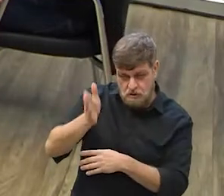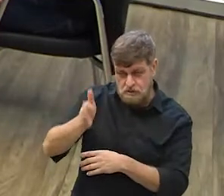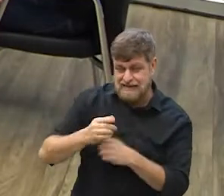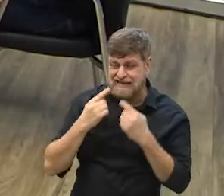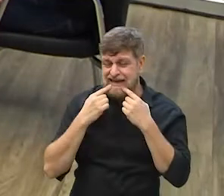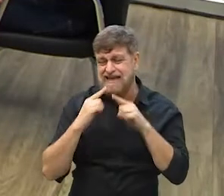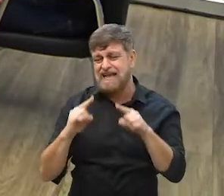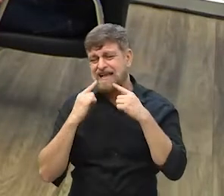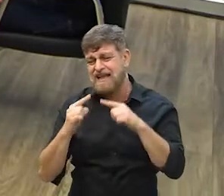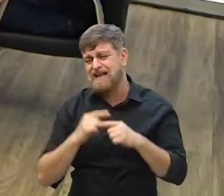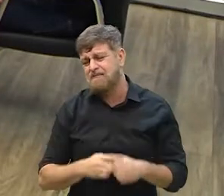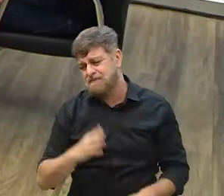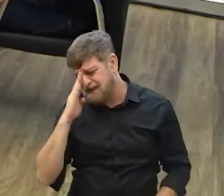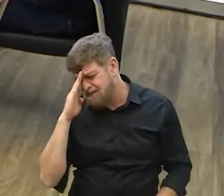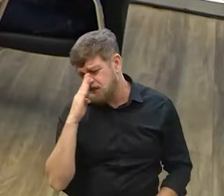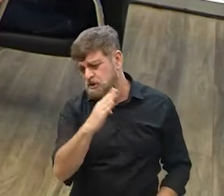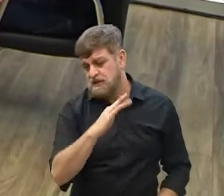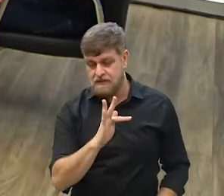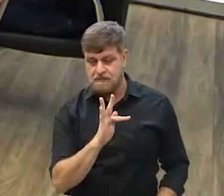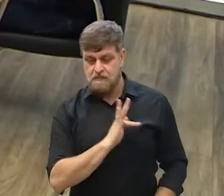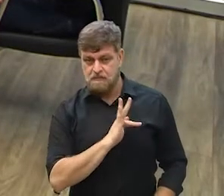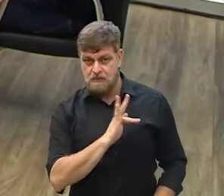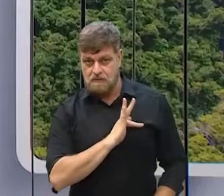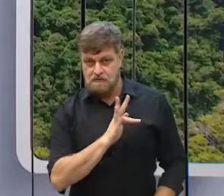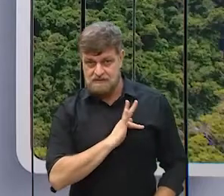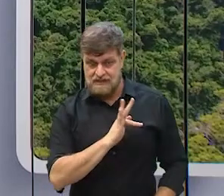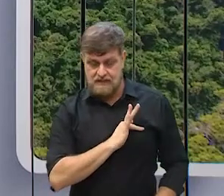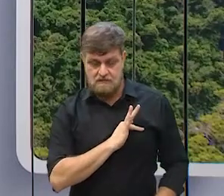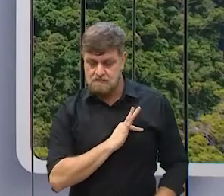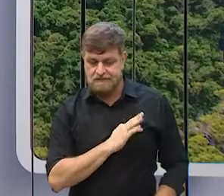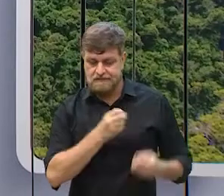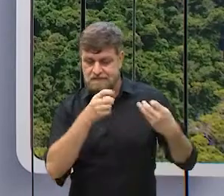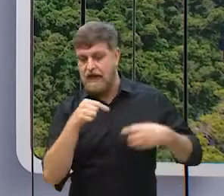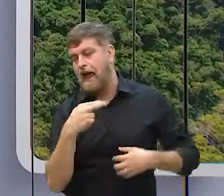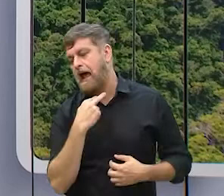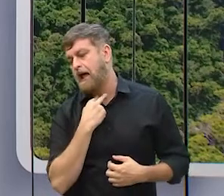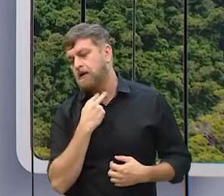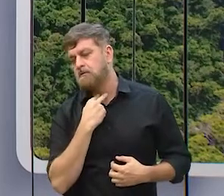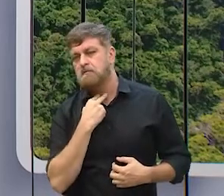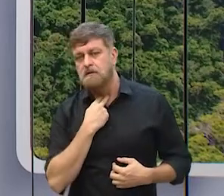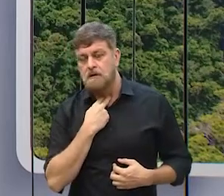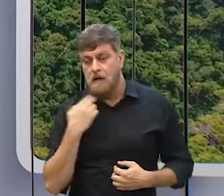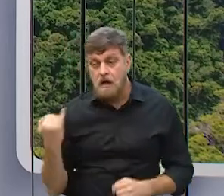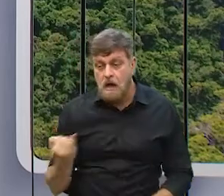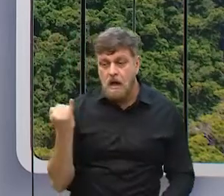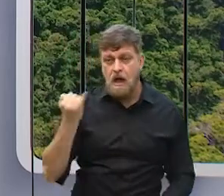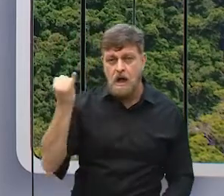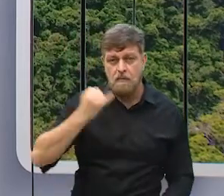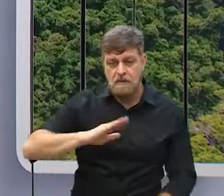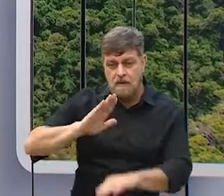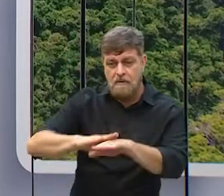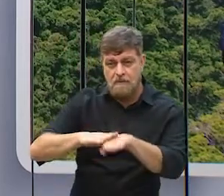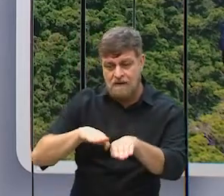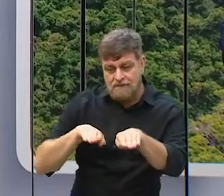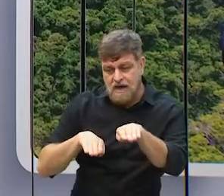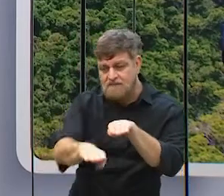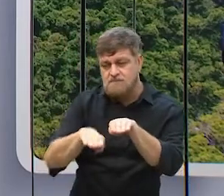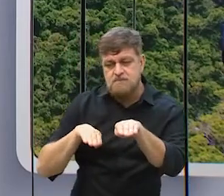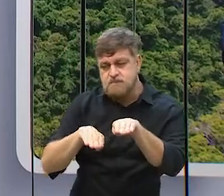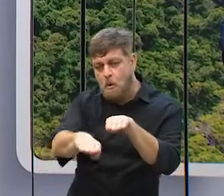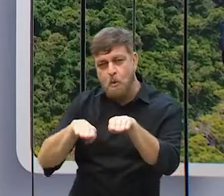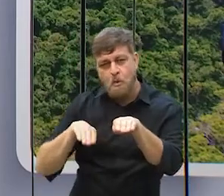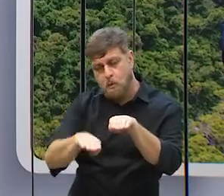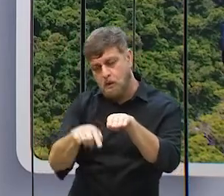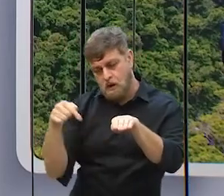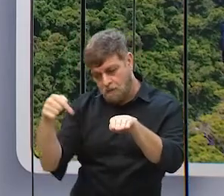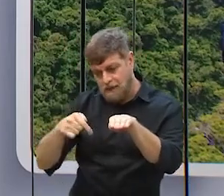isso, né, eles falam isso, os técnicos da Artesp, então importante que se faça marginais.